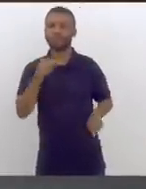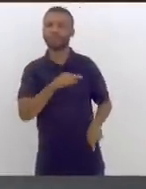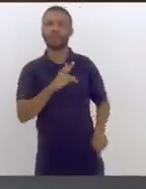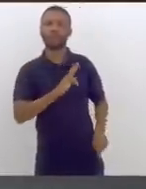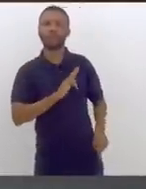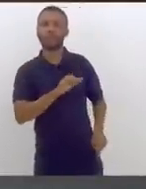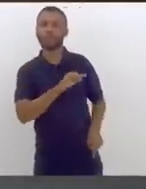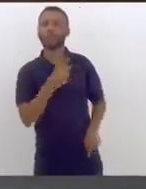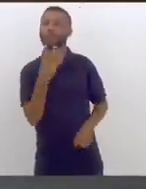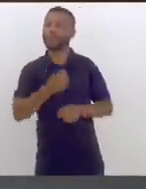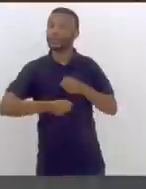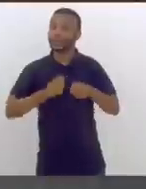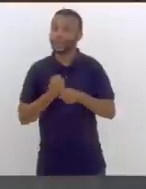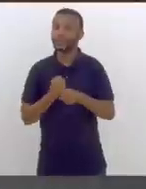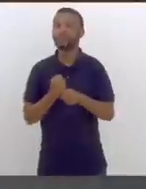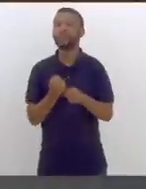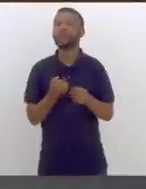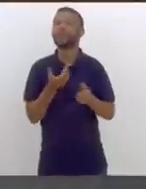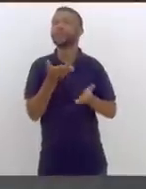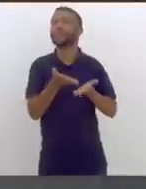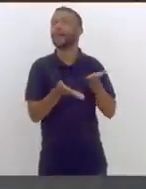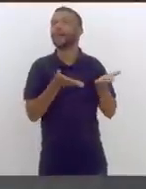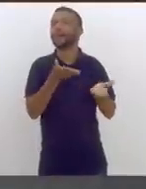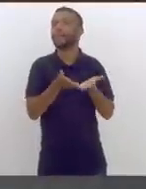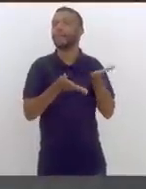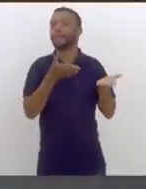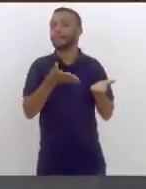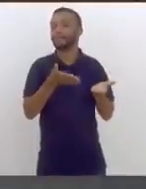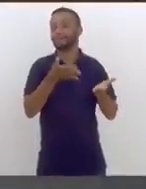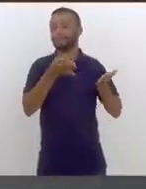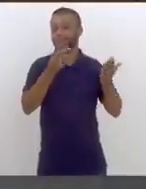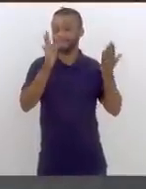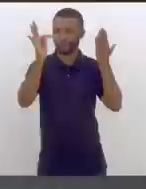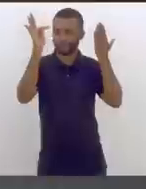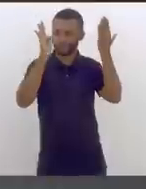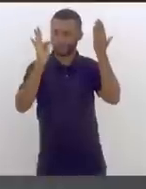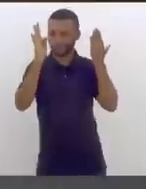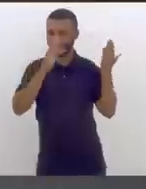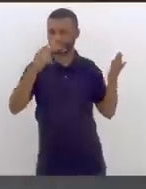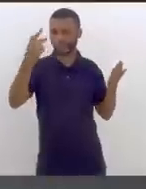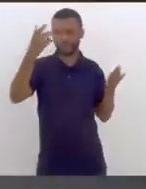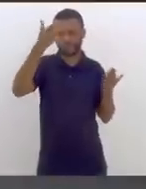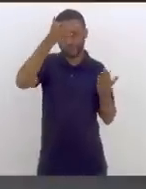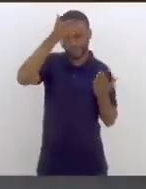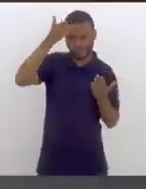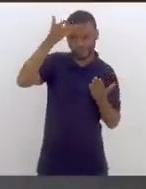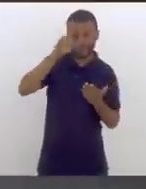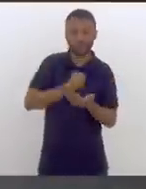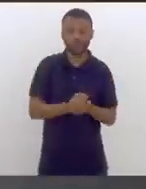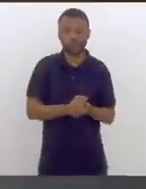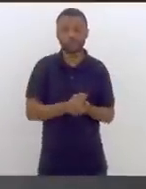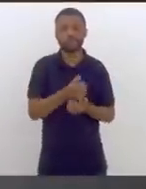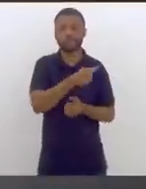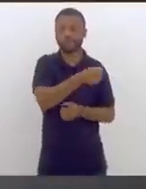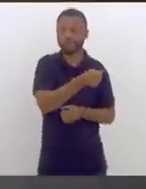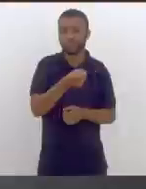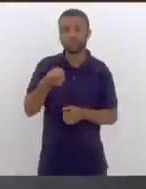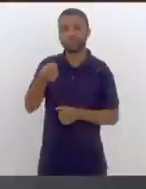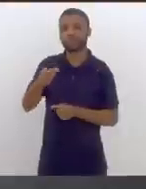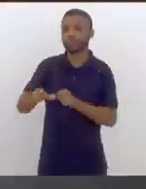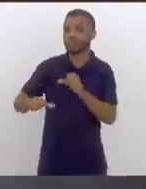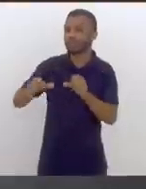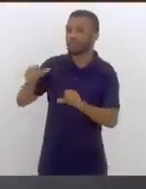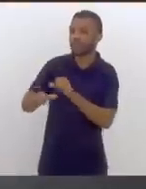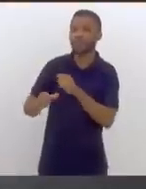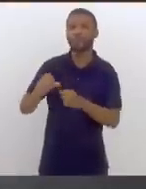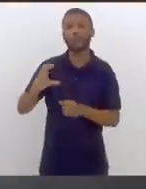tá dois anos em tratamento de saúde mental reforma ele por cota eu tenho eu